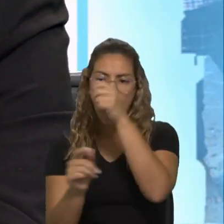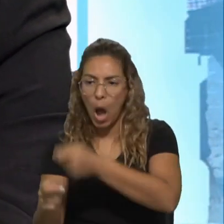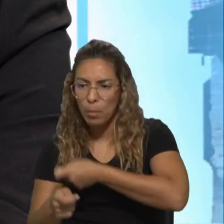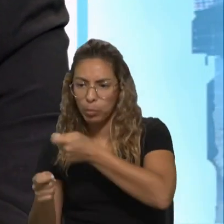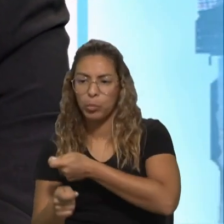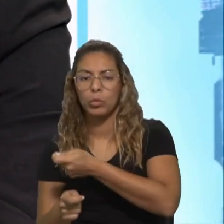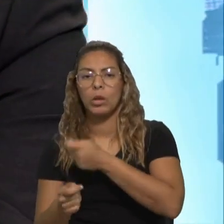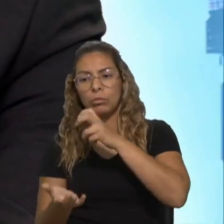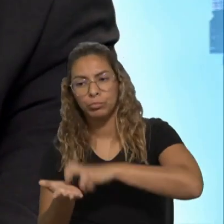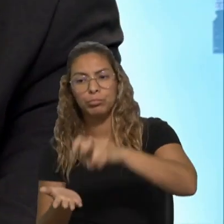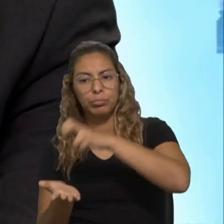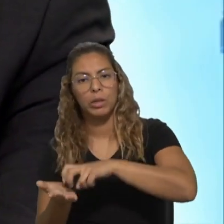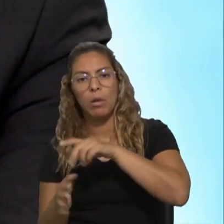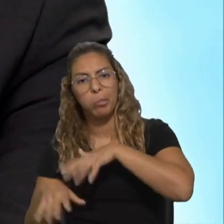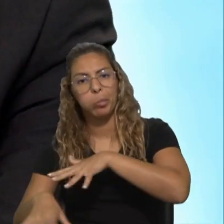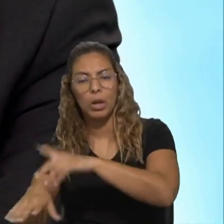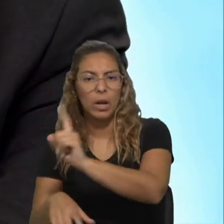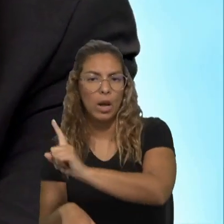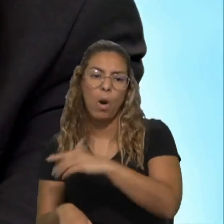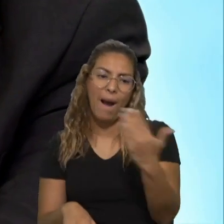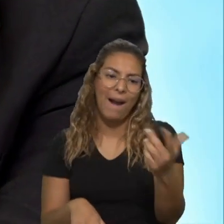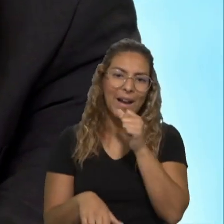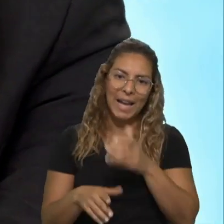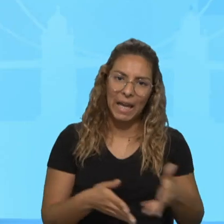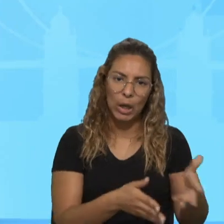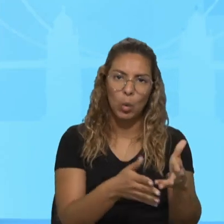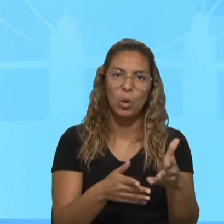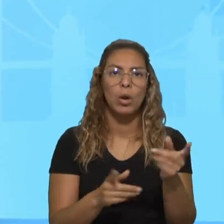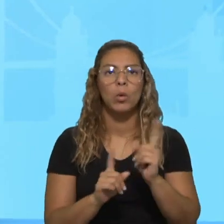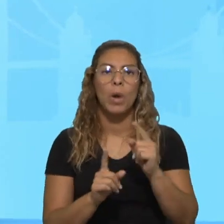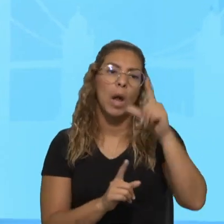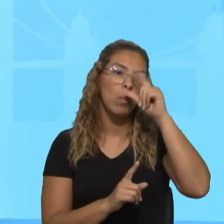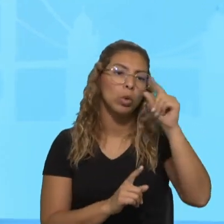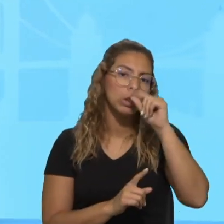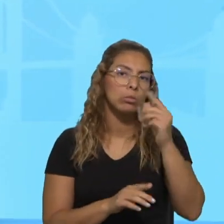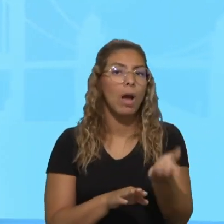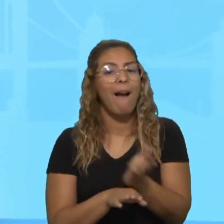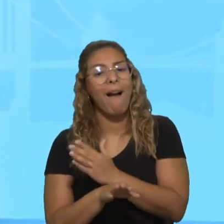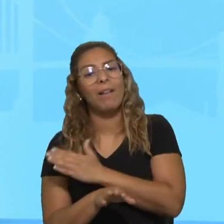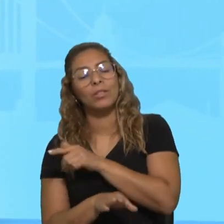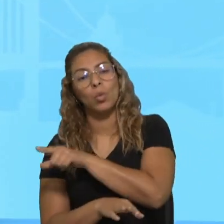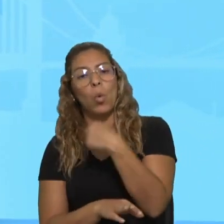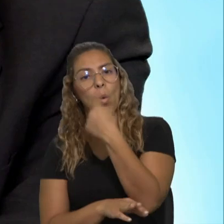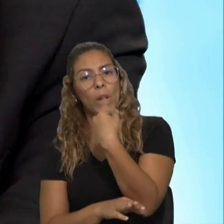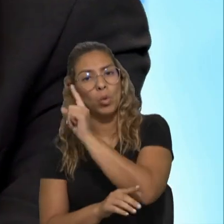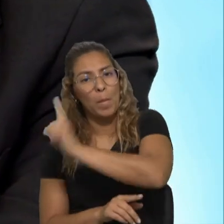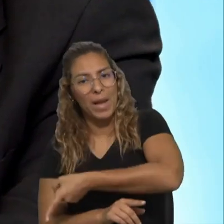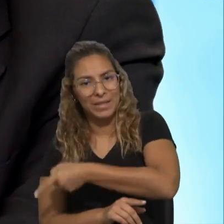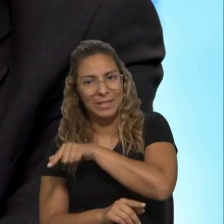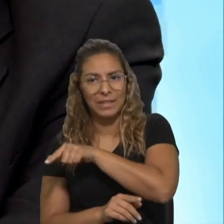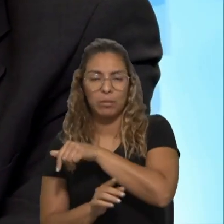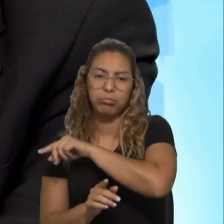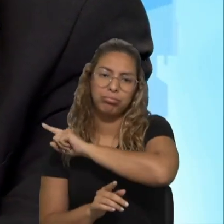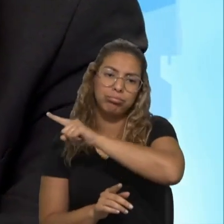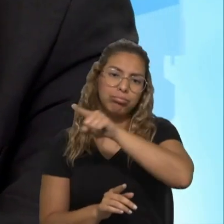rio, e a ideia da procissão começa logo, ou seja, nós não começamos a fazer a procissão desde o Montijo. Quando chega o Montijo, nós começamos em Oeiras. Exatamente, em Oeiras,